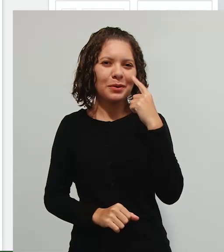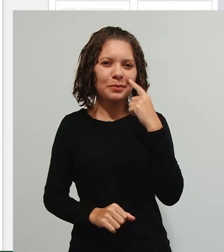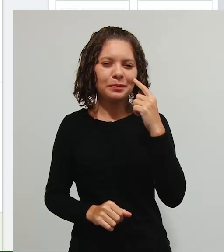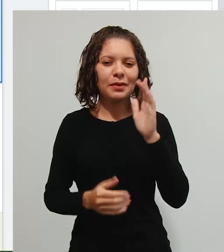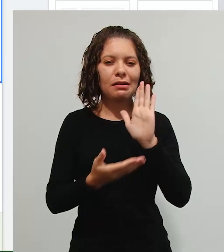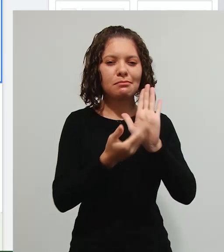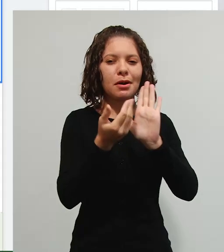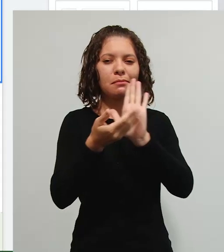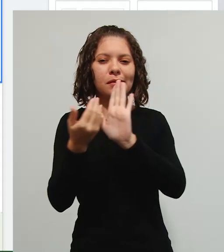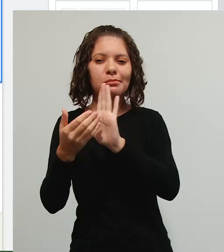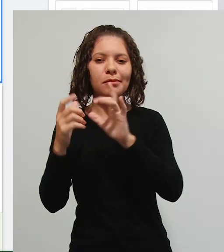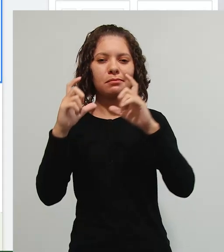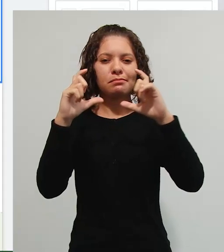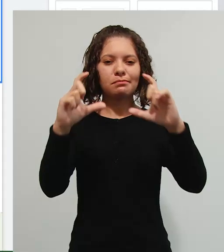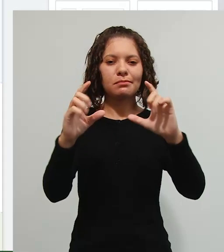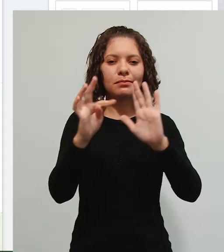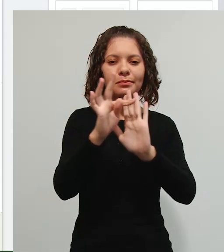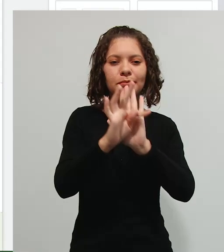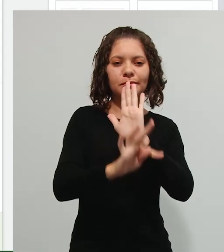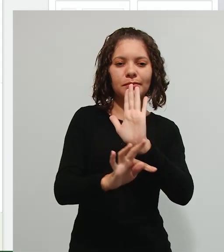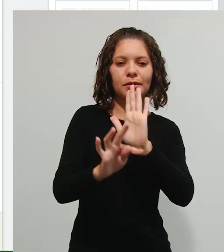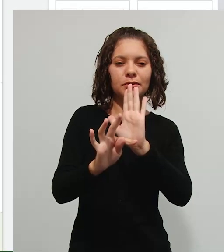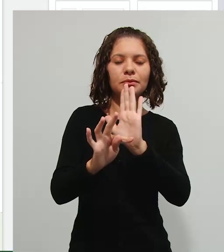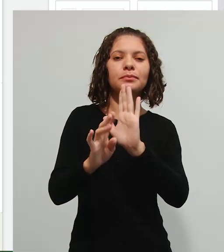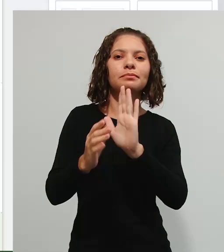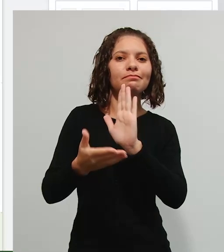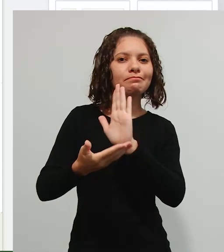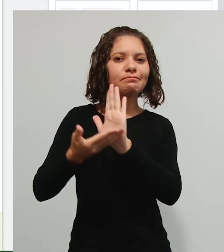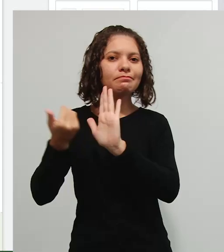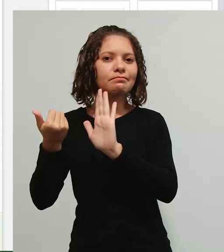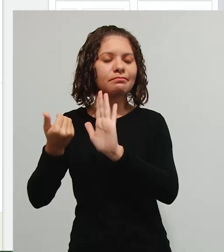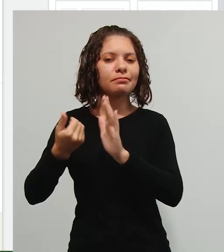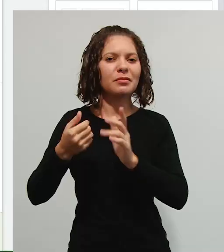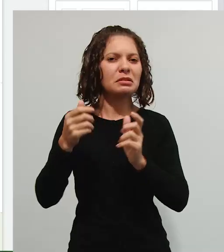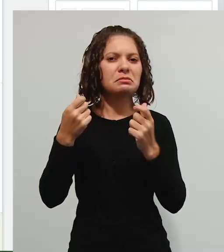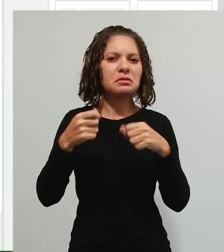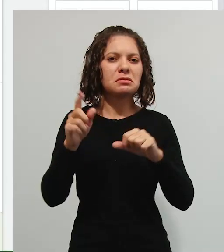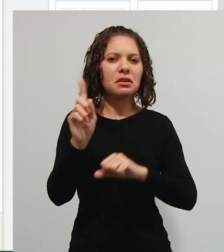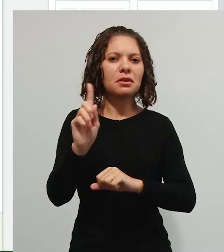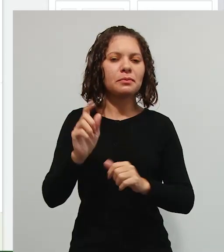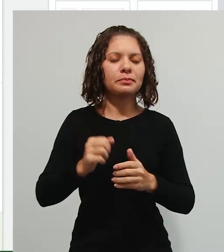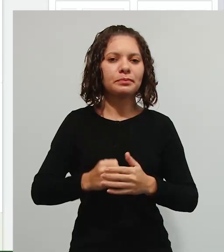não me interessa essa caixa de texto. Professora, a